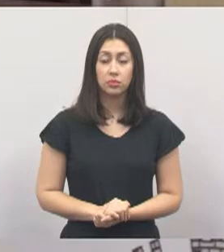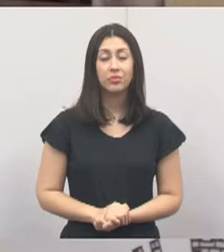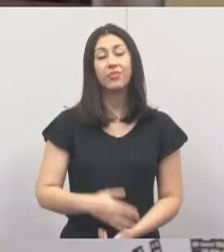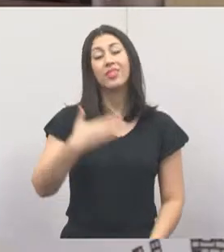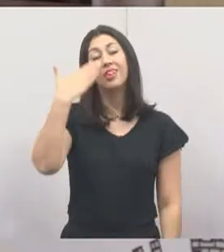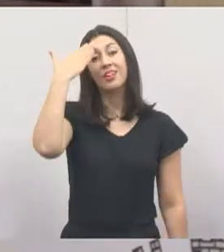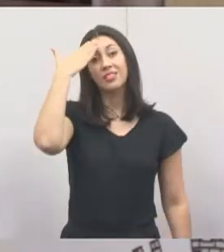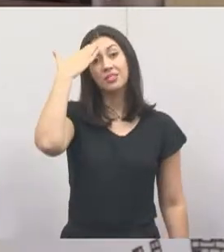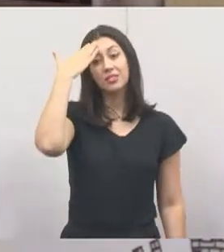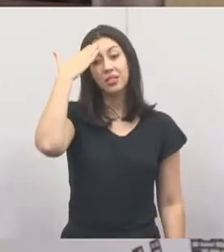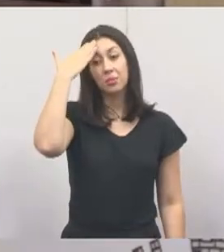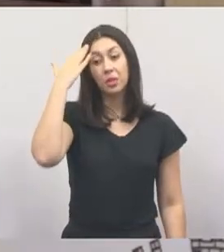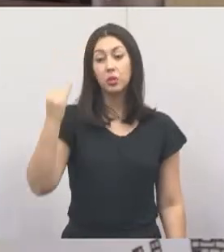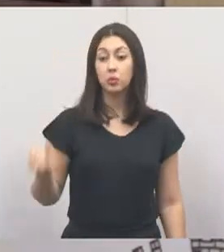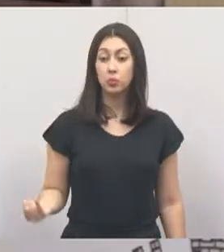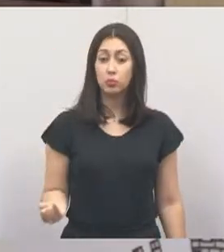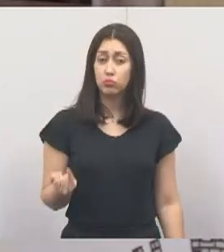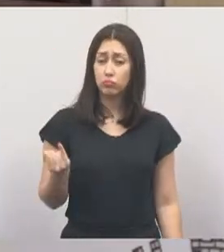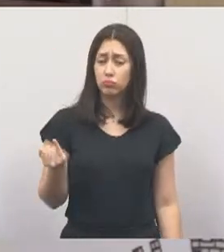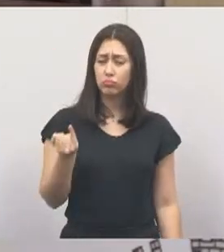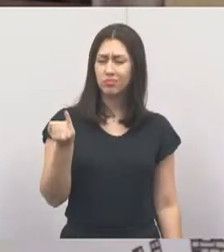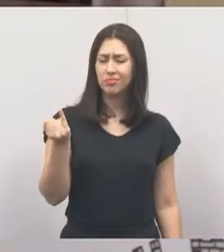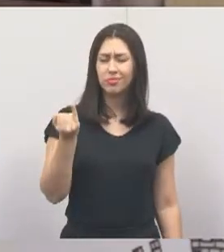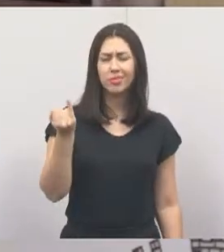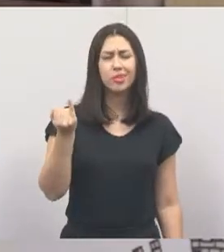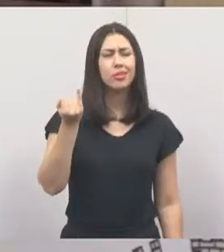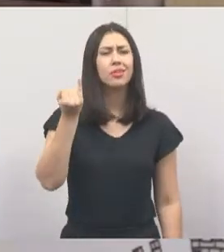Considerando a importância e